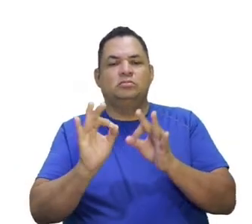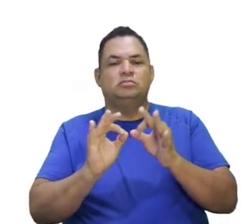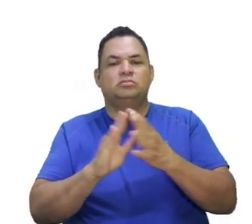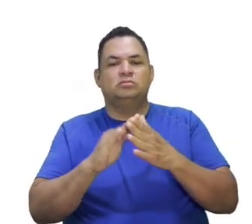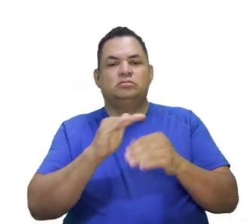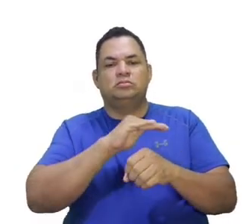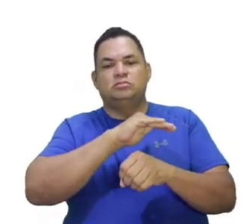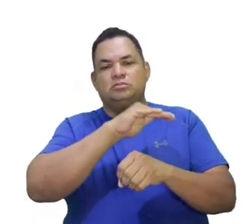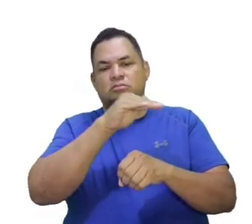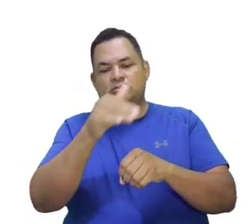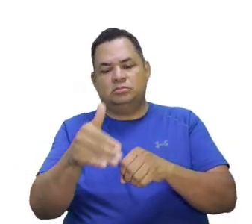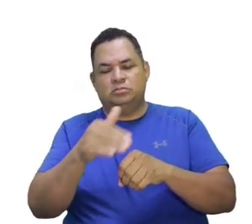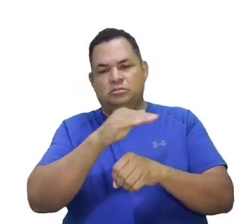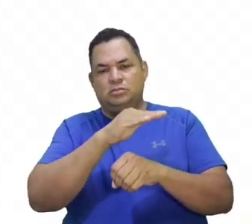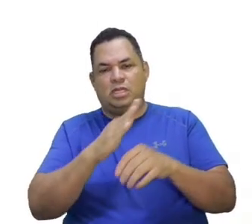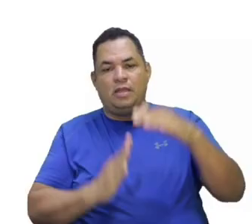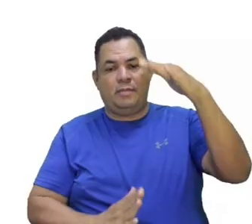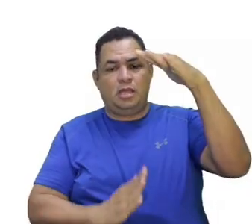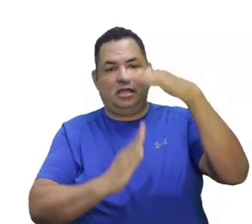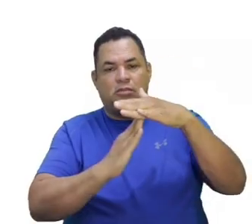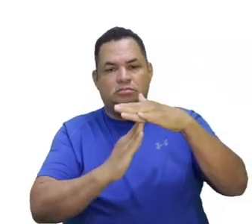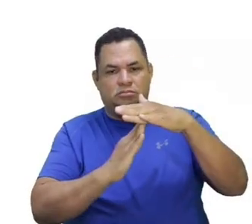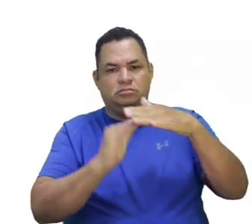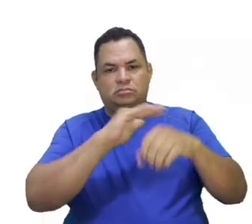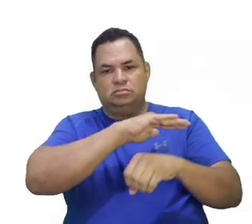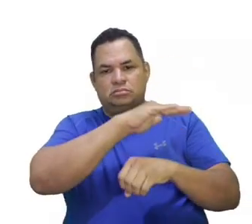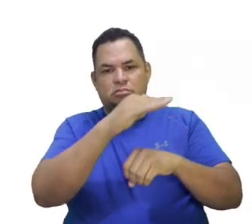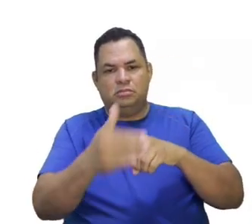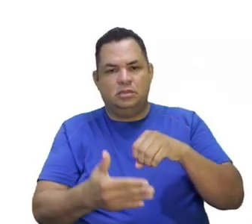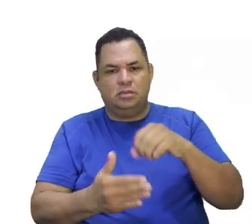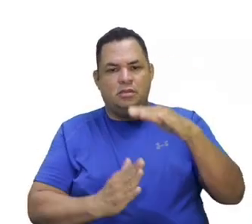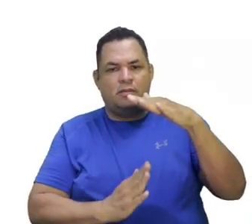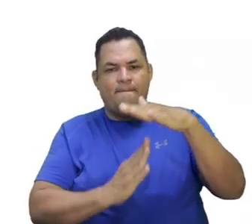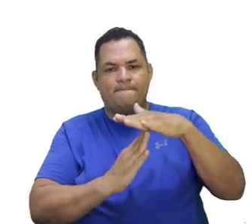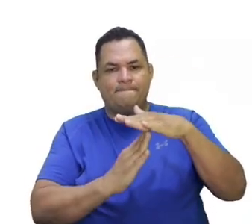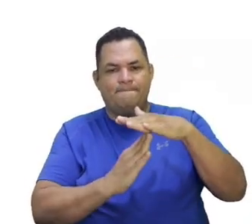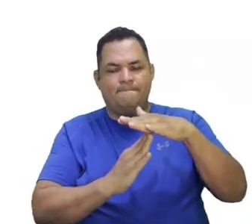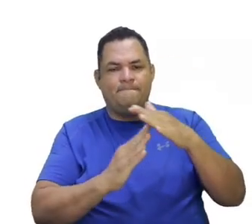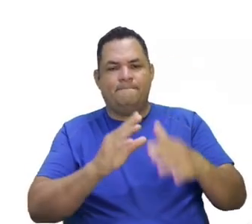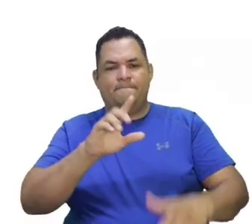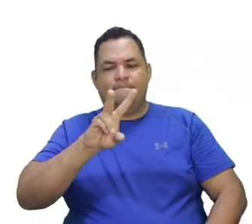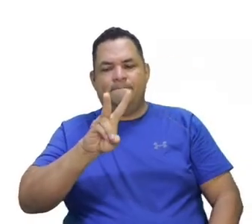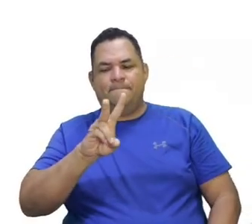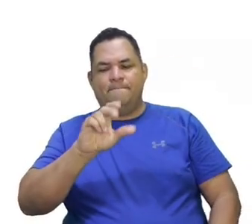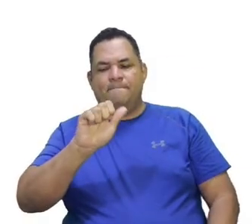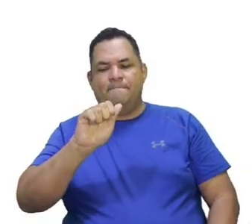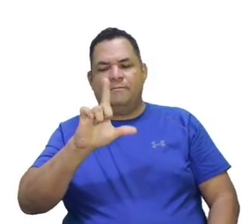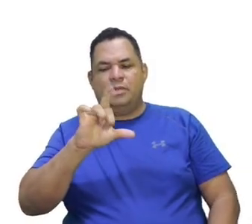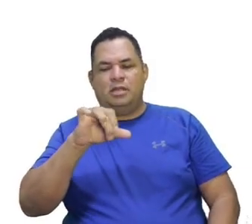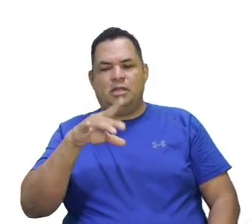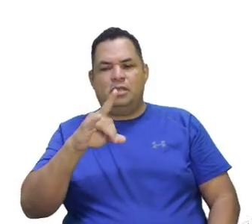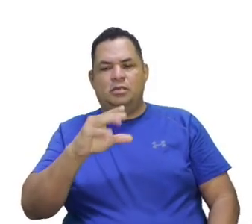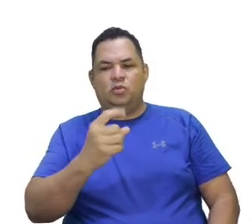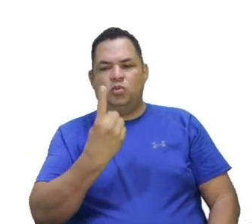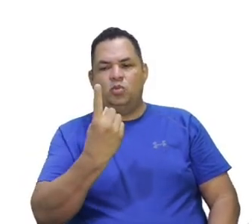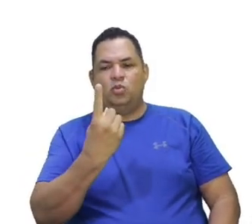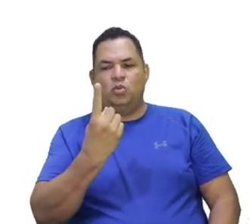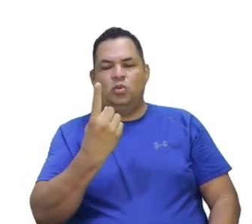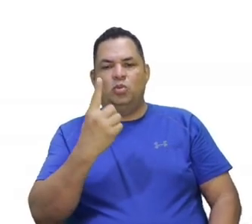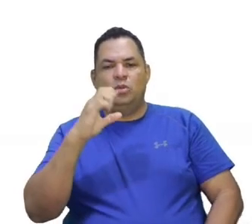sua camada de valência, olha aí, na sua camada de valência ele tem apenas um